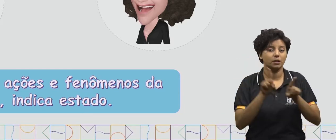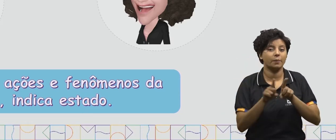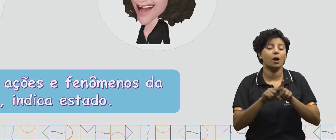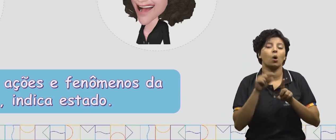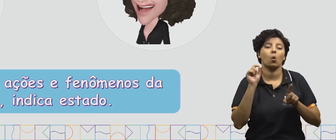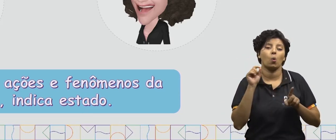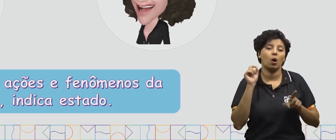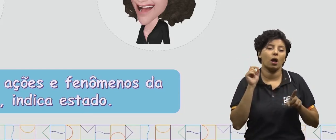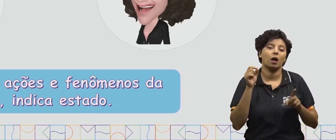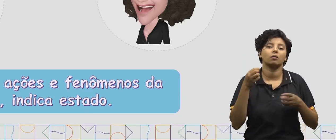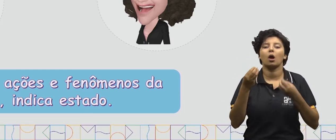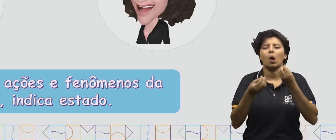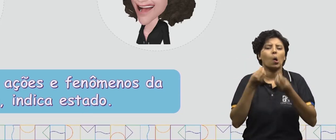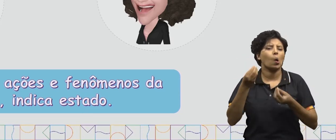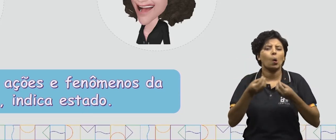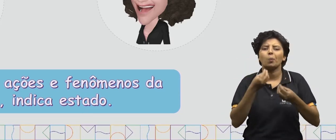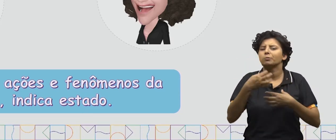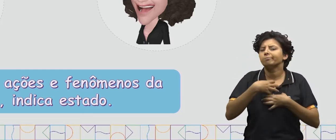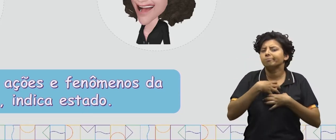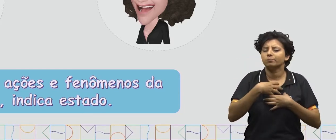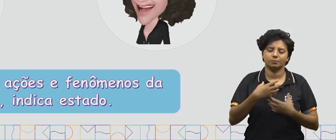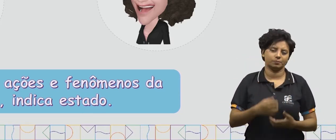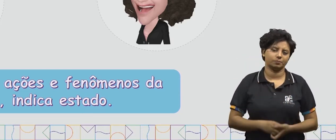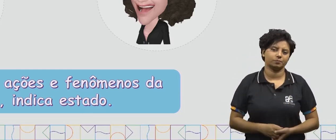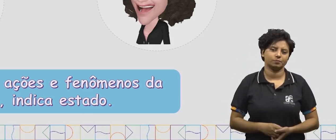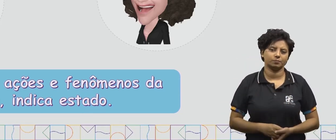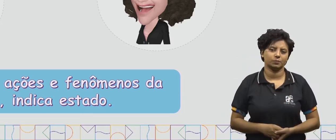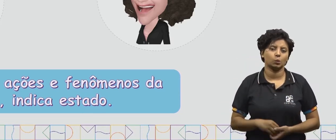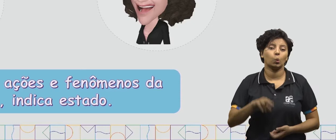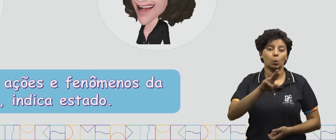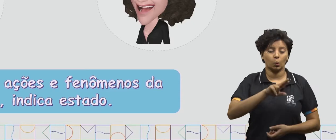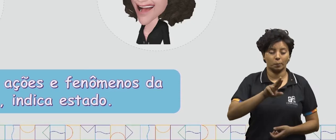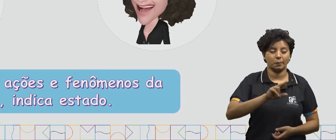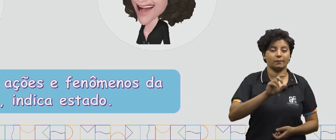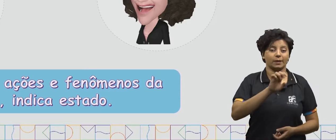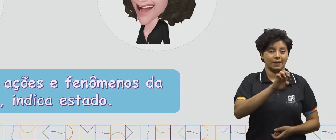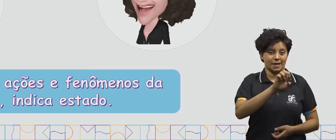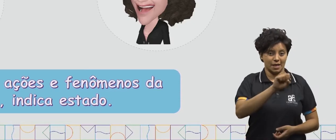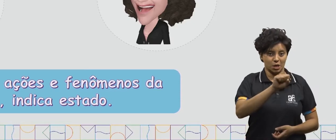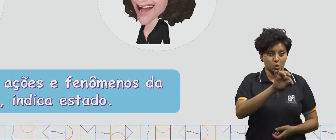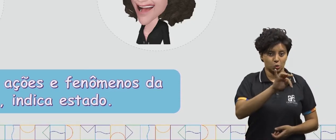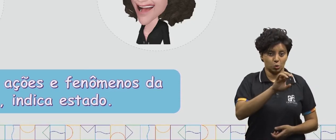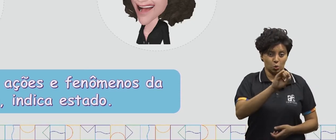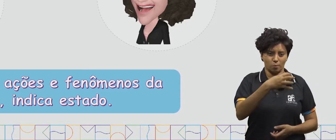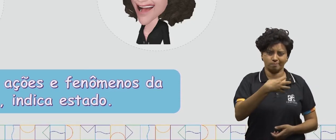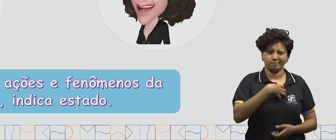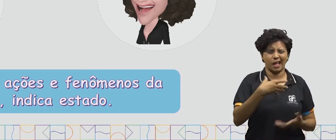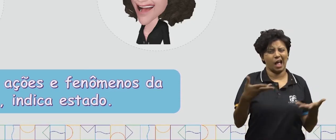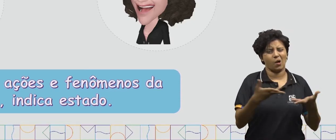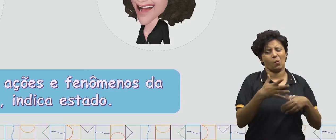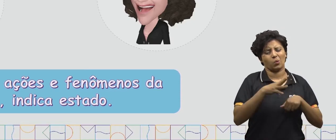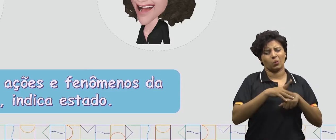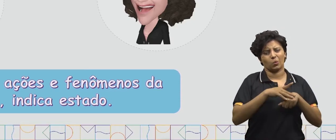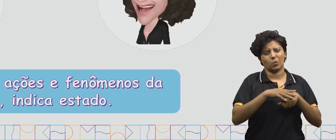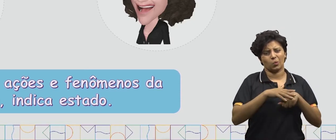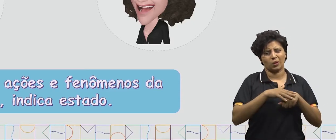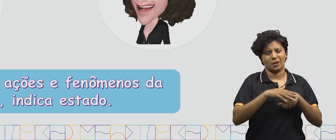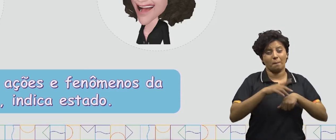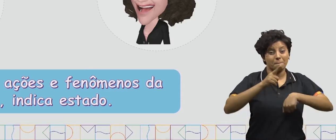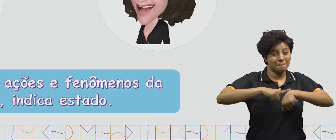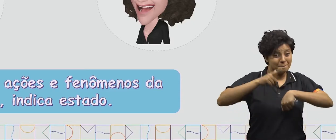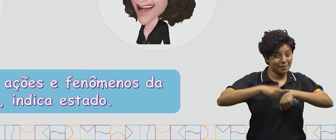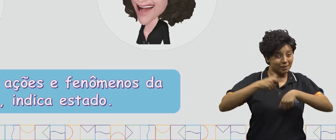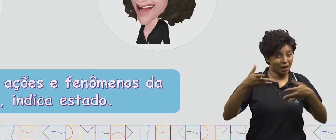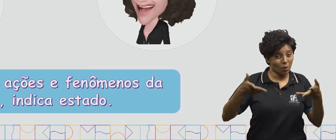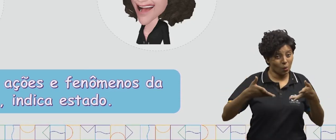da natureza, também indica estado. Quando uso a palavra estou para indicar doença, significa que